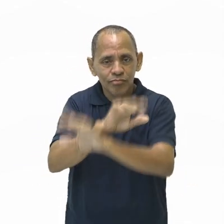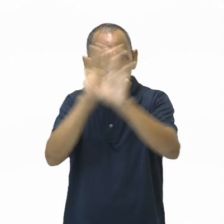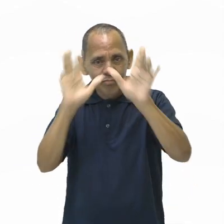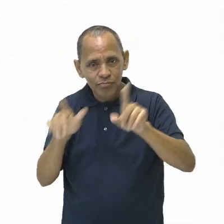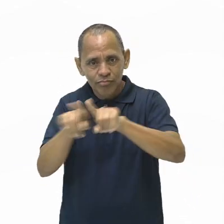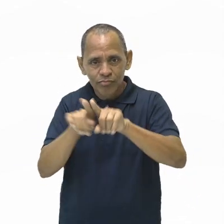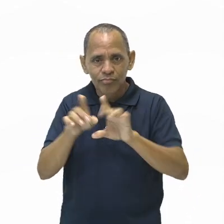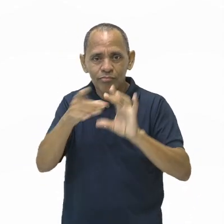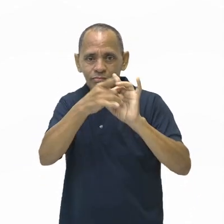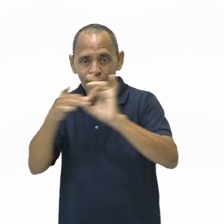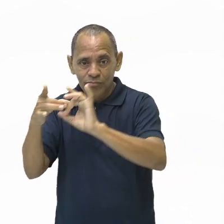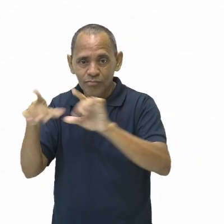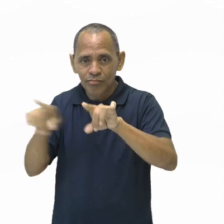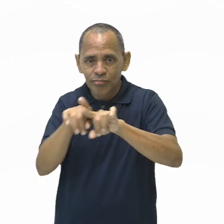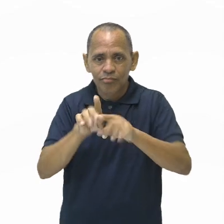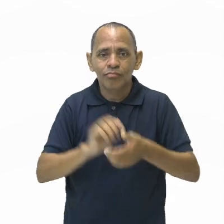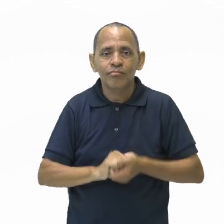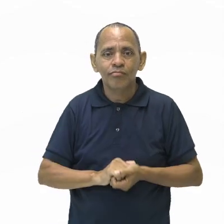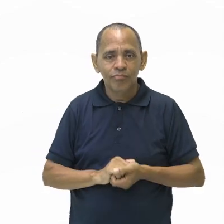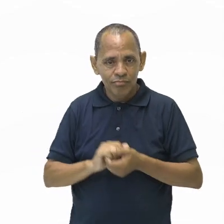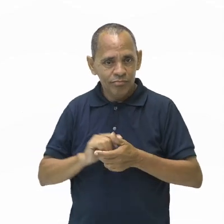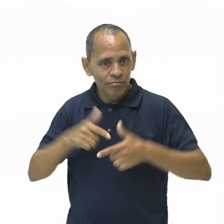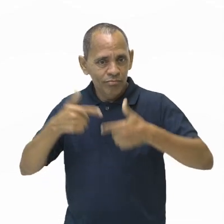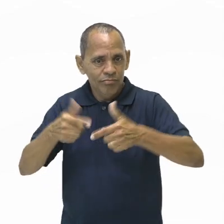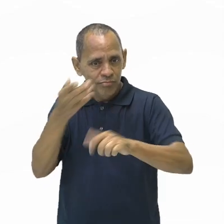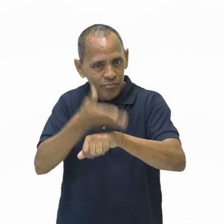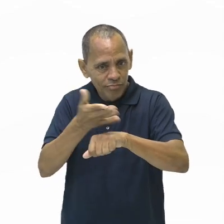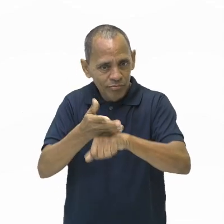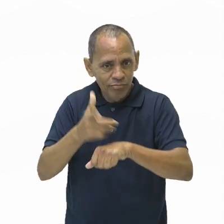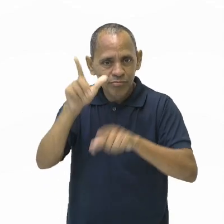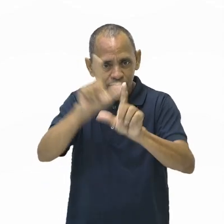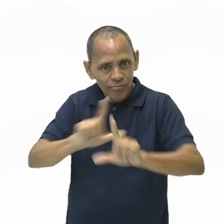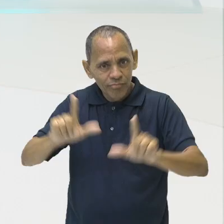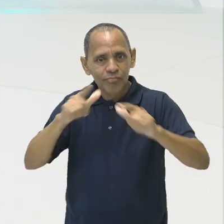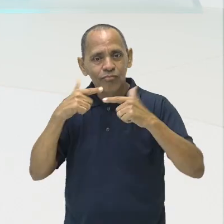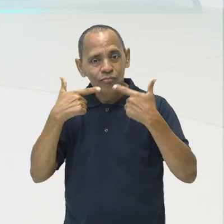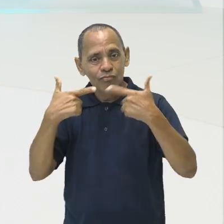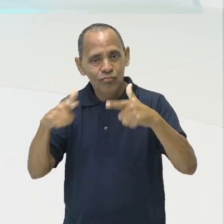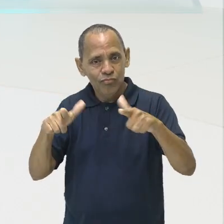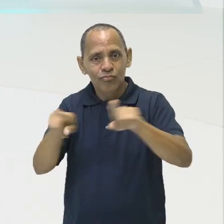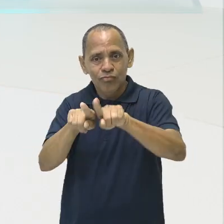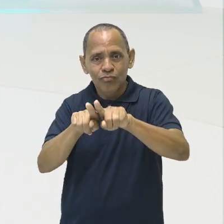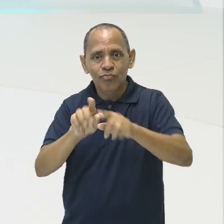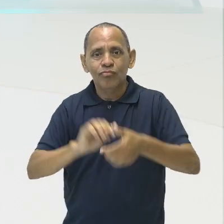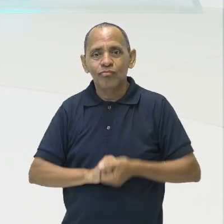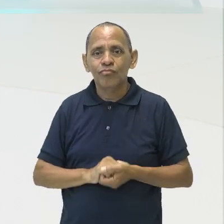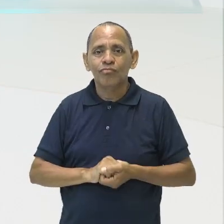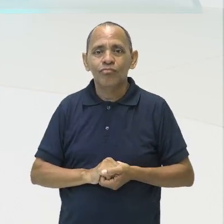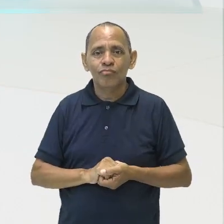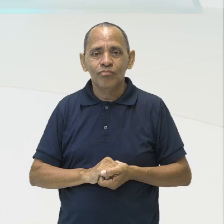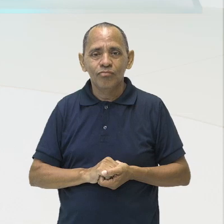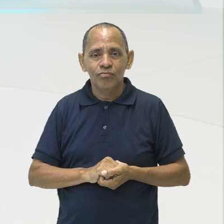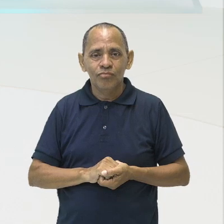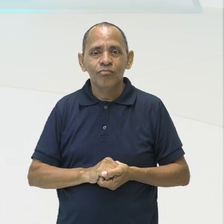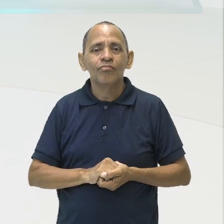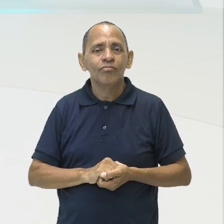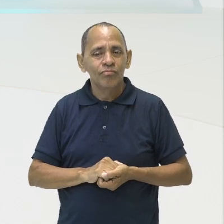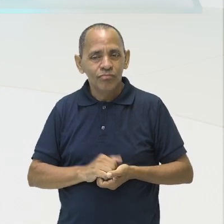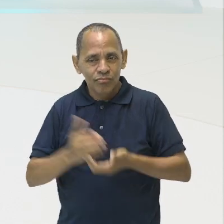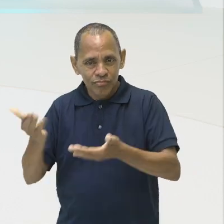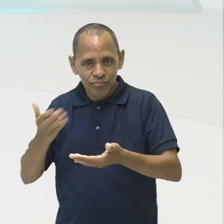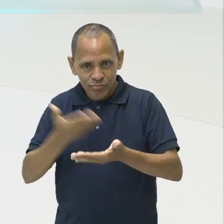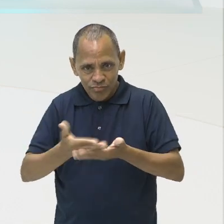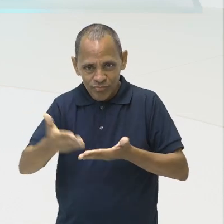linguística empregada, os elementos relacionados à fala e à cinésica, certo? Então, vamos comigo à nossa